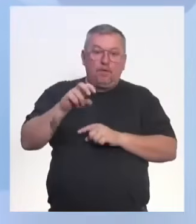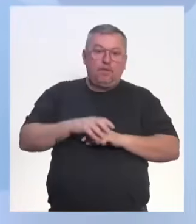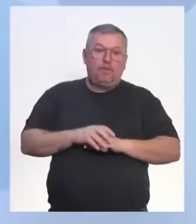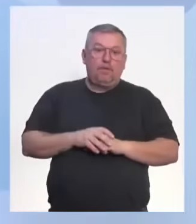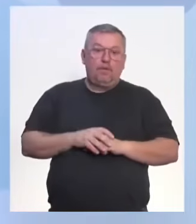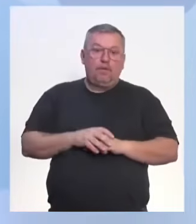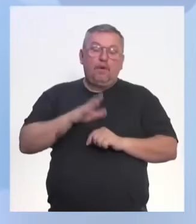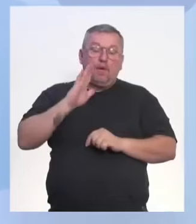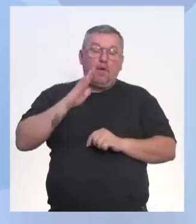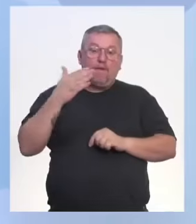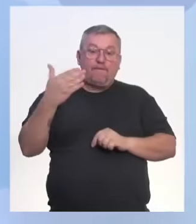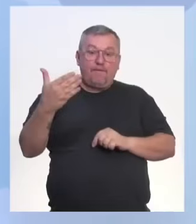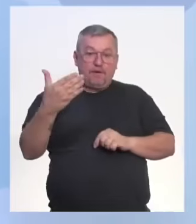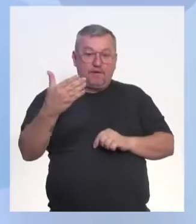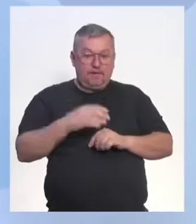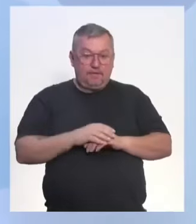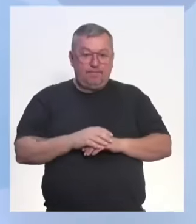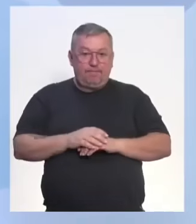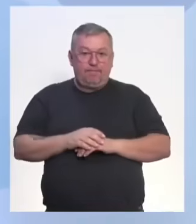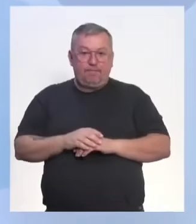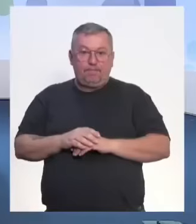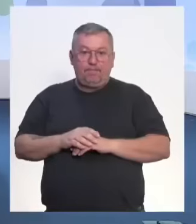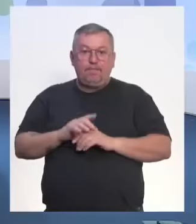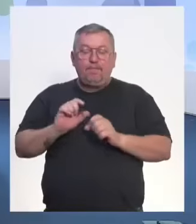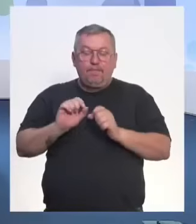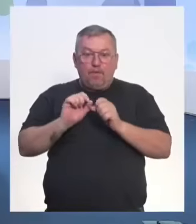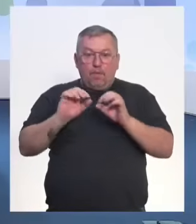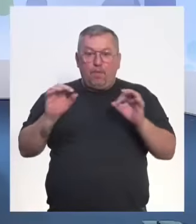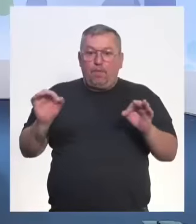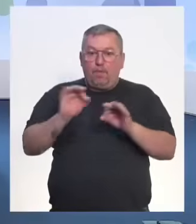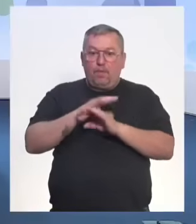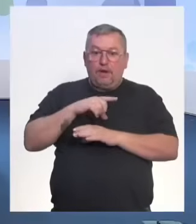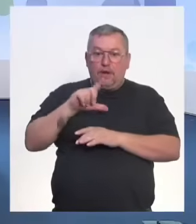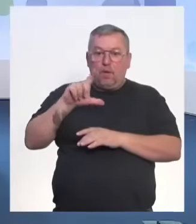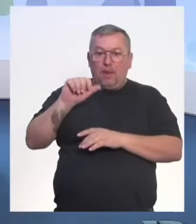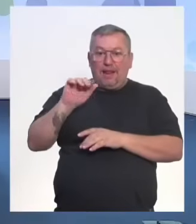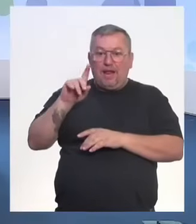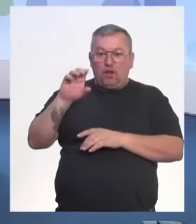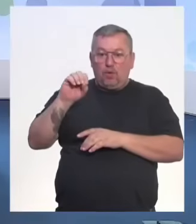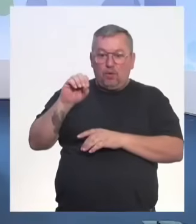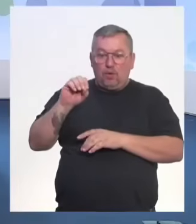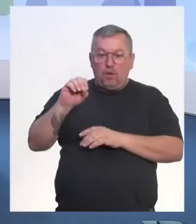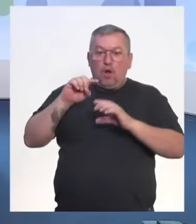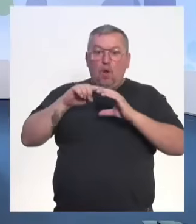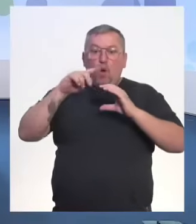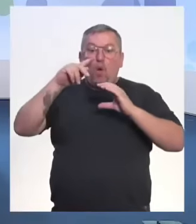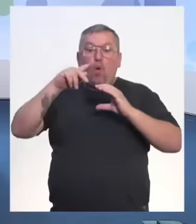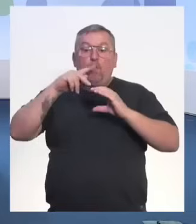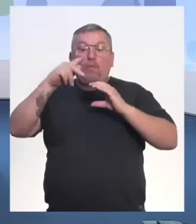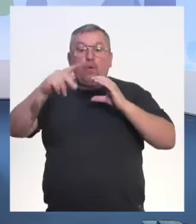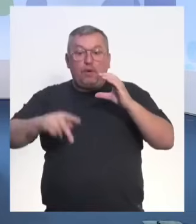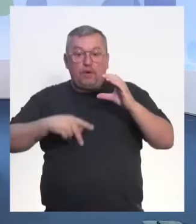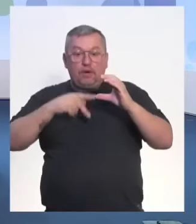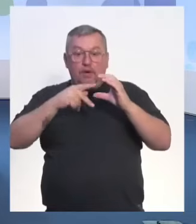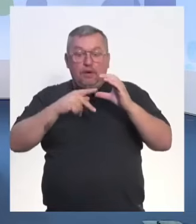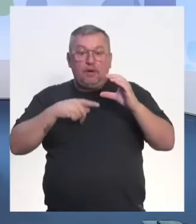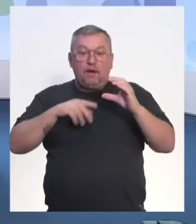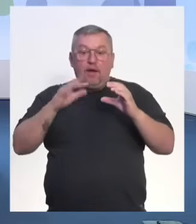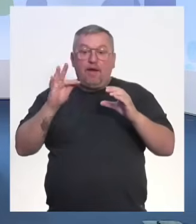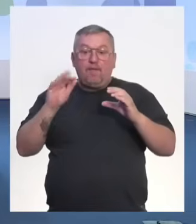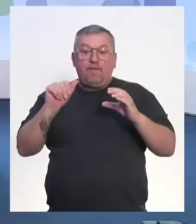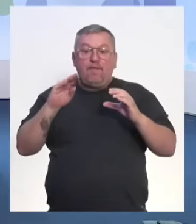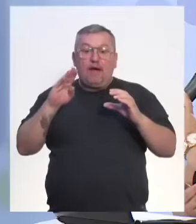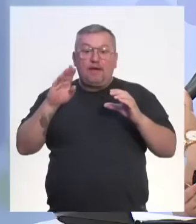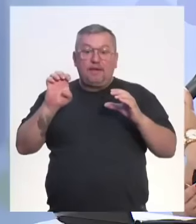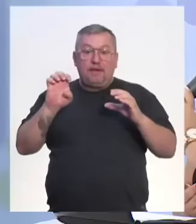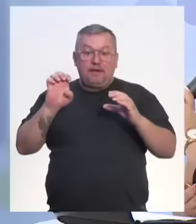a minha face, né? Exatamente. A figura plana tem um lado, o poliedro, que é a tridimensional, ela tem uma face. Isso